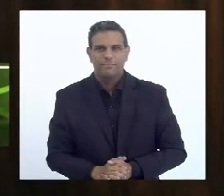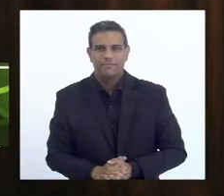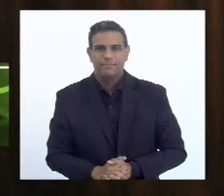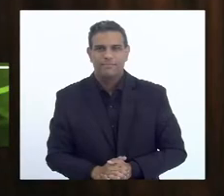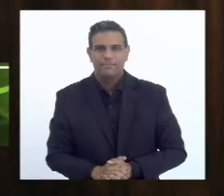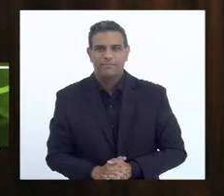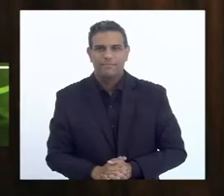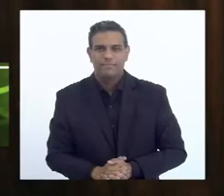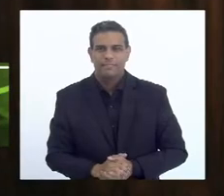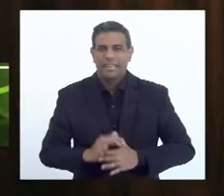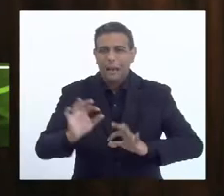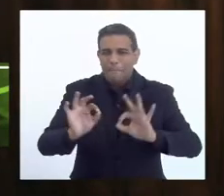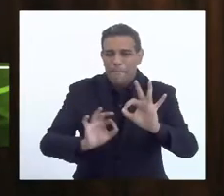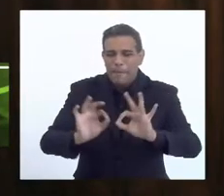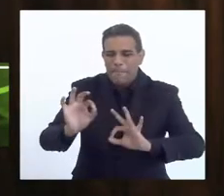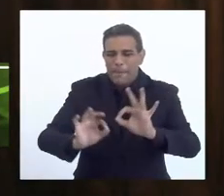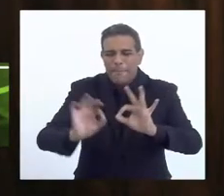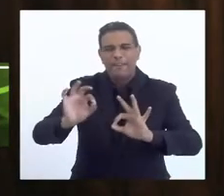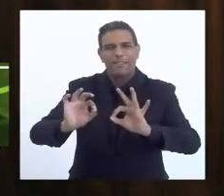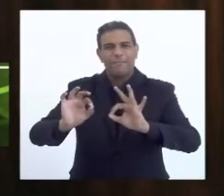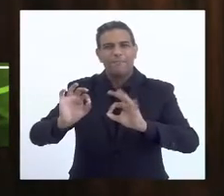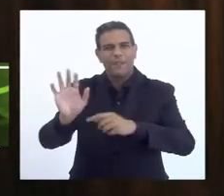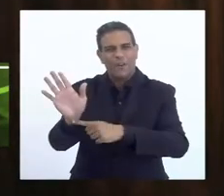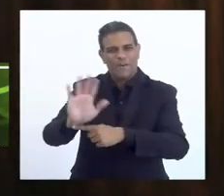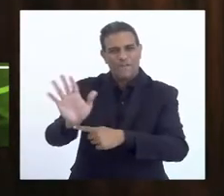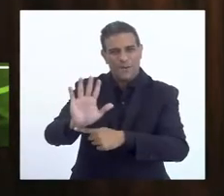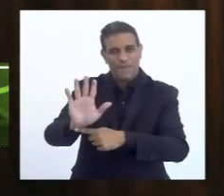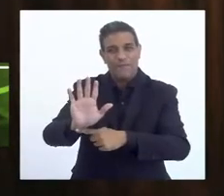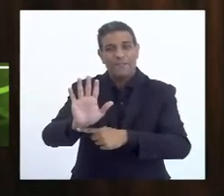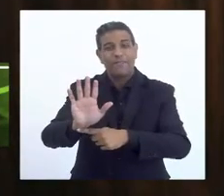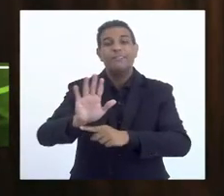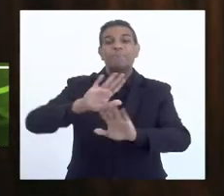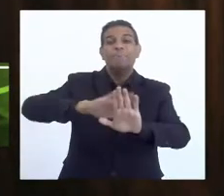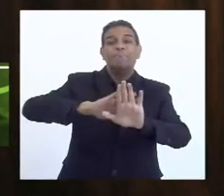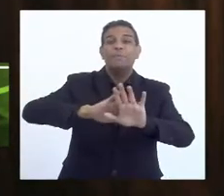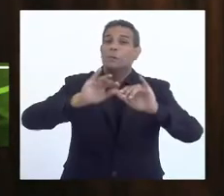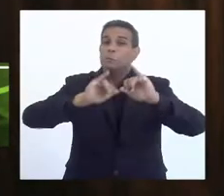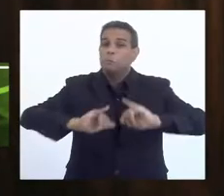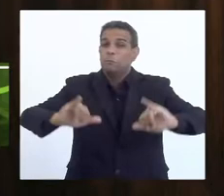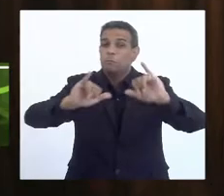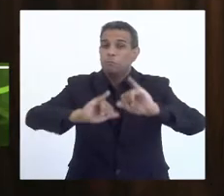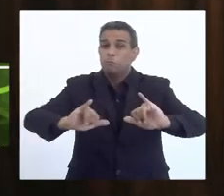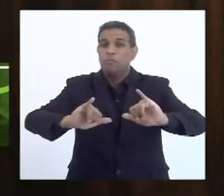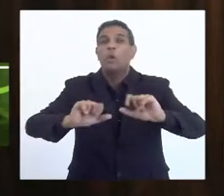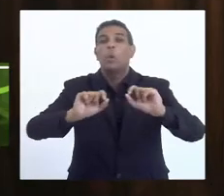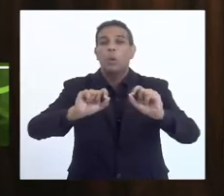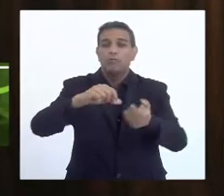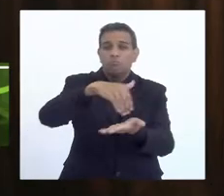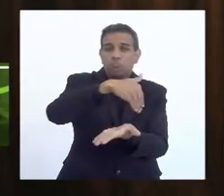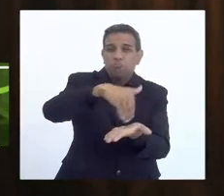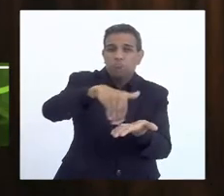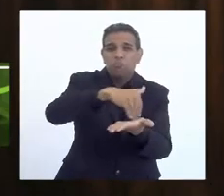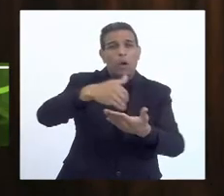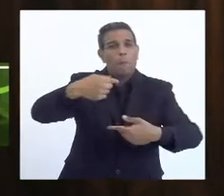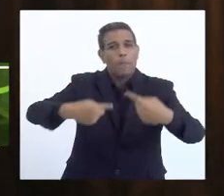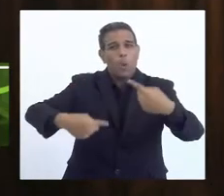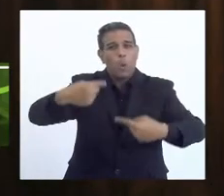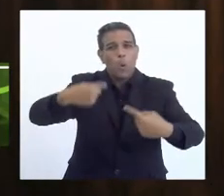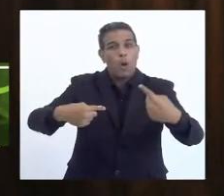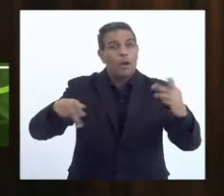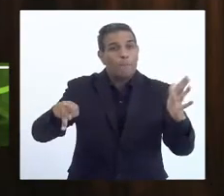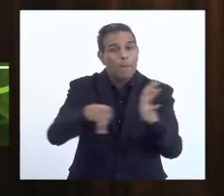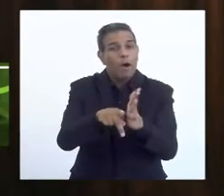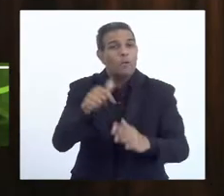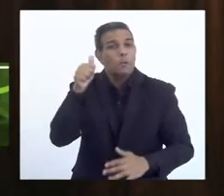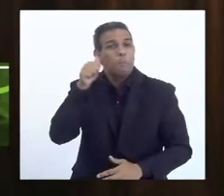Então, enquanto preparam ali rapidinho o vídeo, eu queria anunciar a presença da secretária de Políticas para as Mulheres